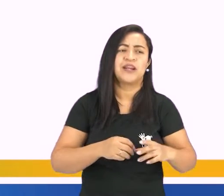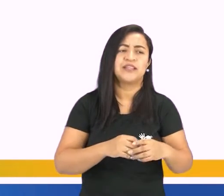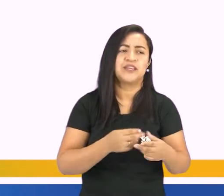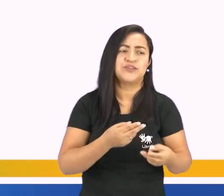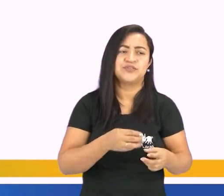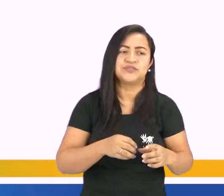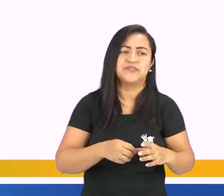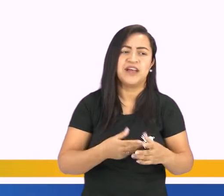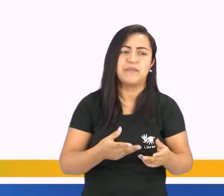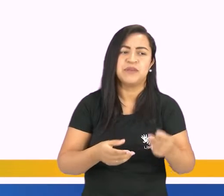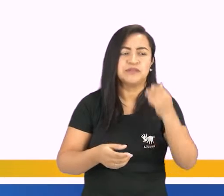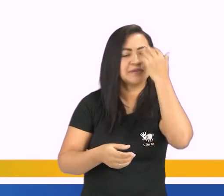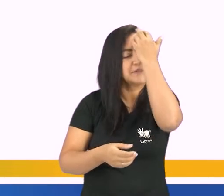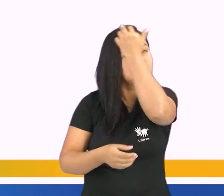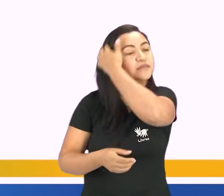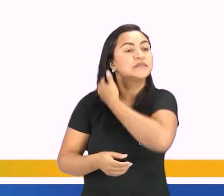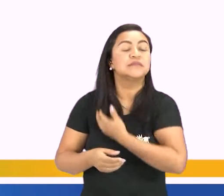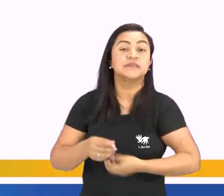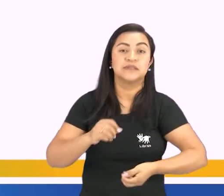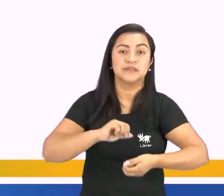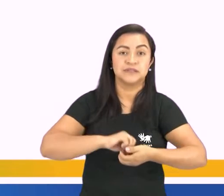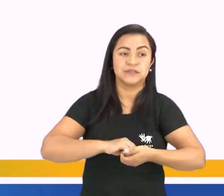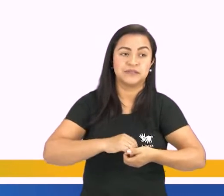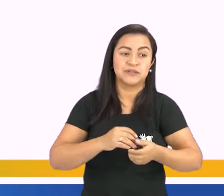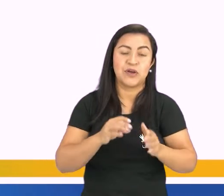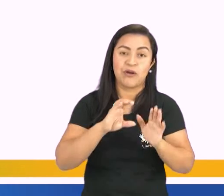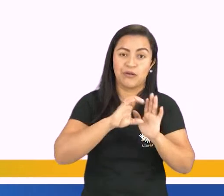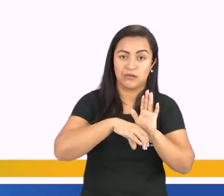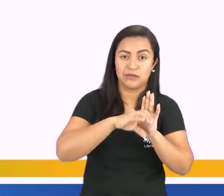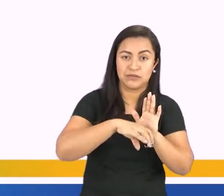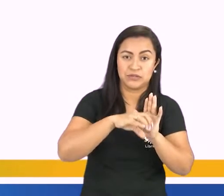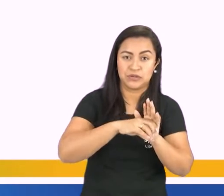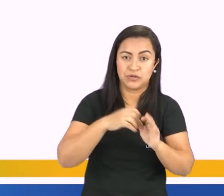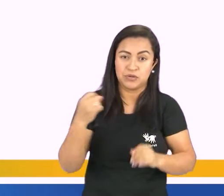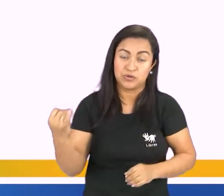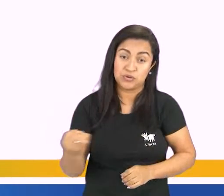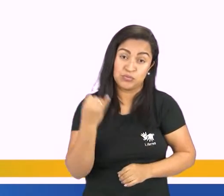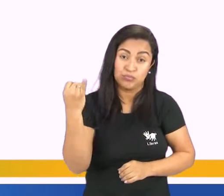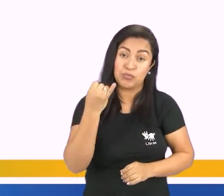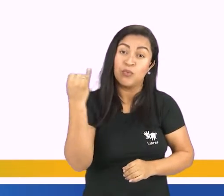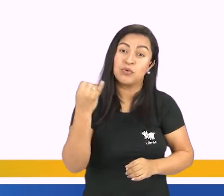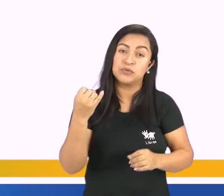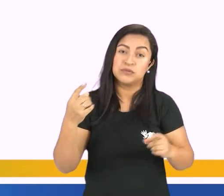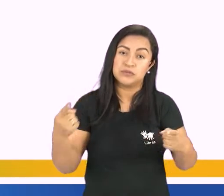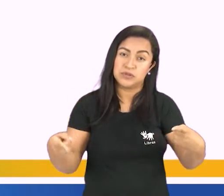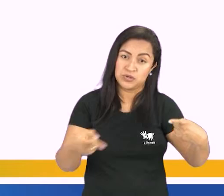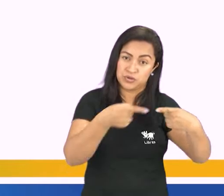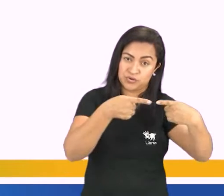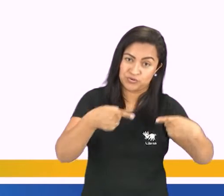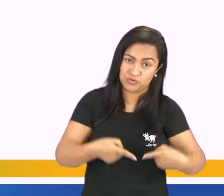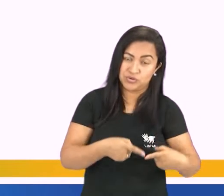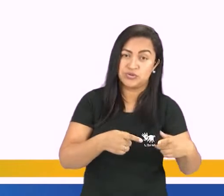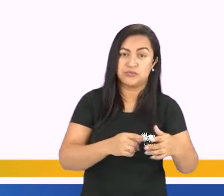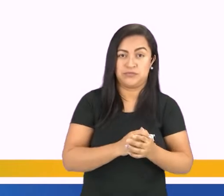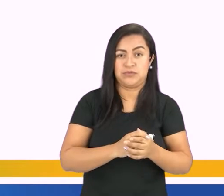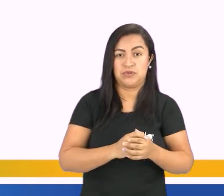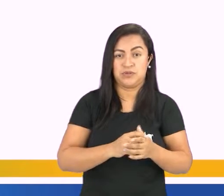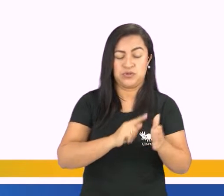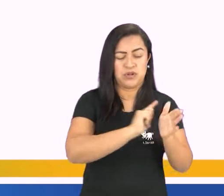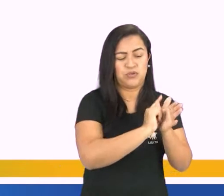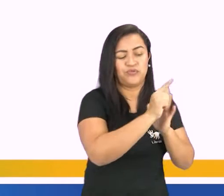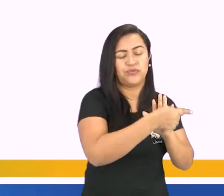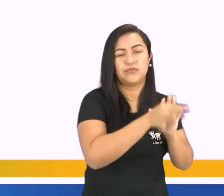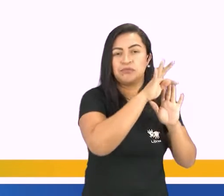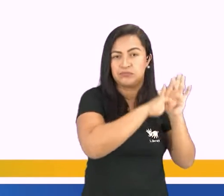de percibir la real función del texto. Asociado a los géneros textuales, nos dan